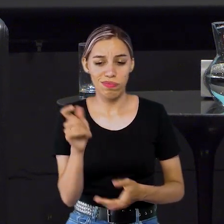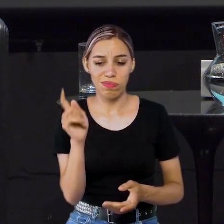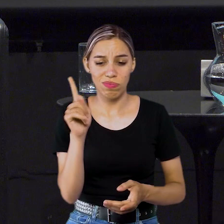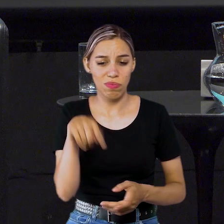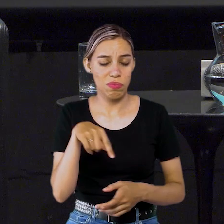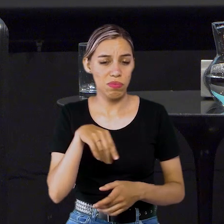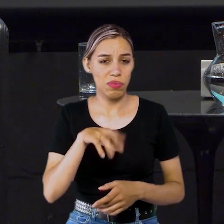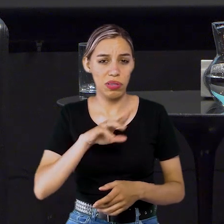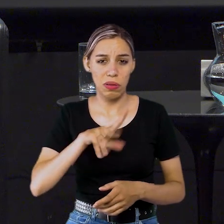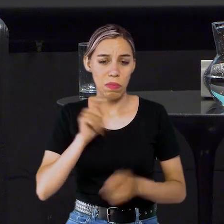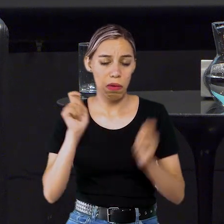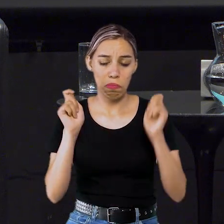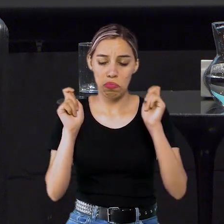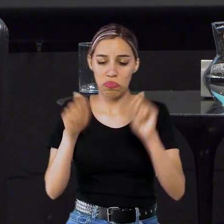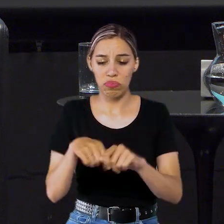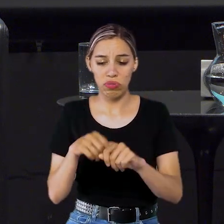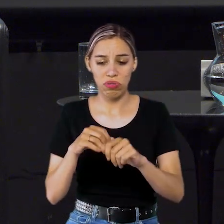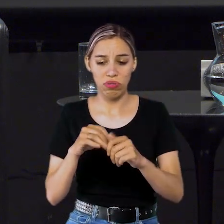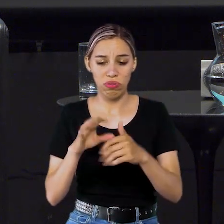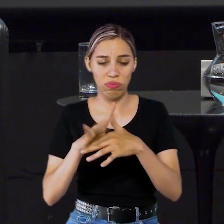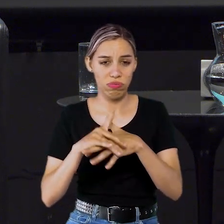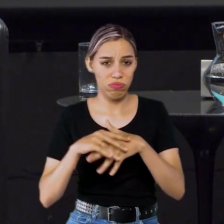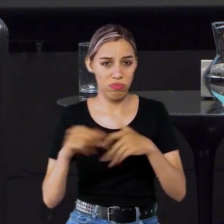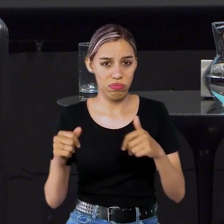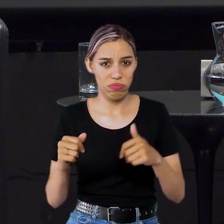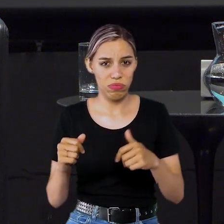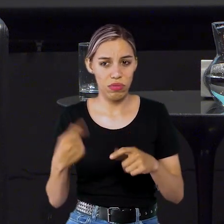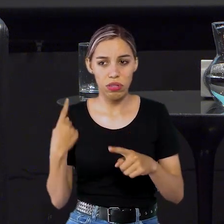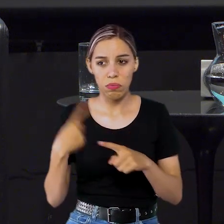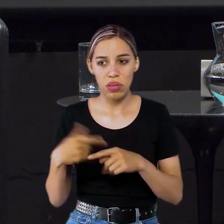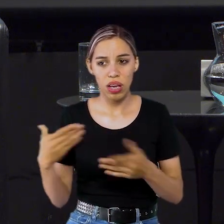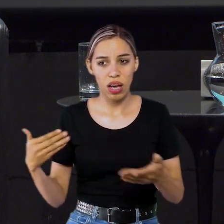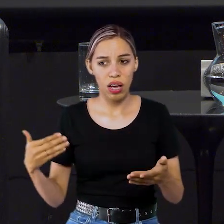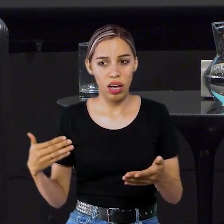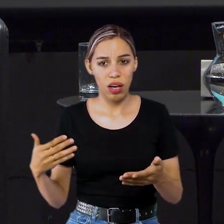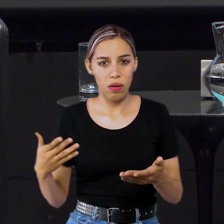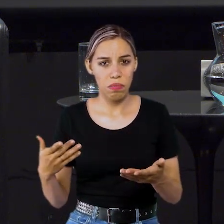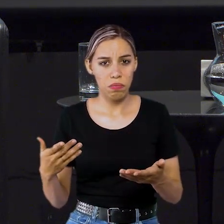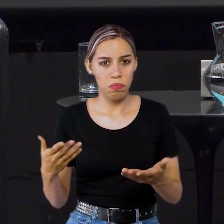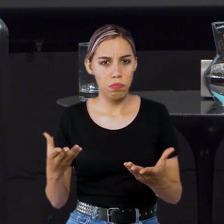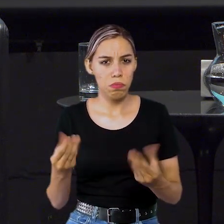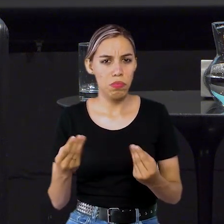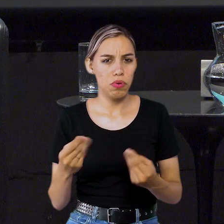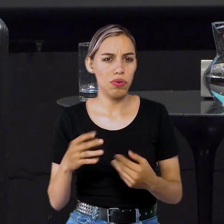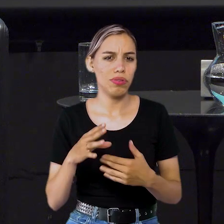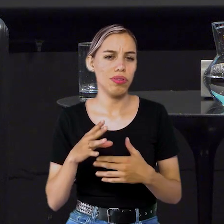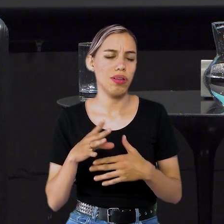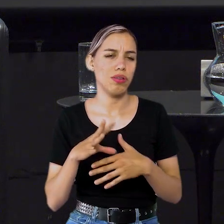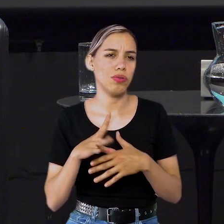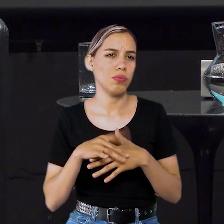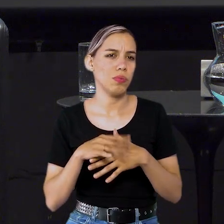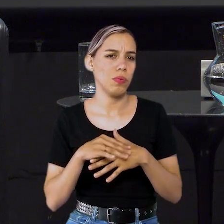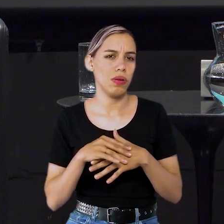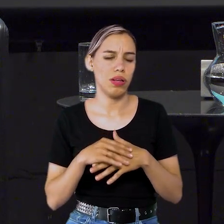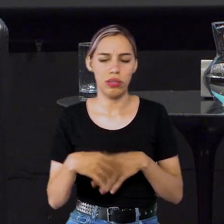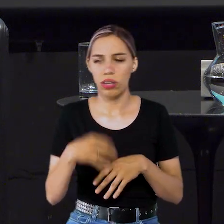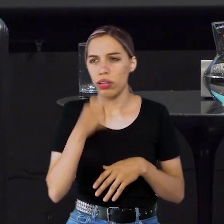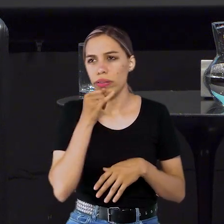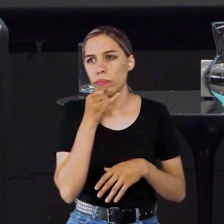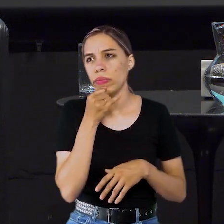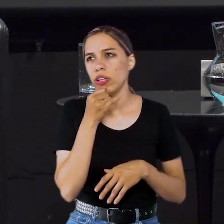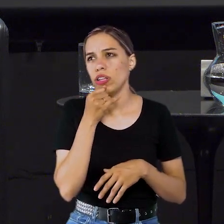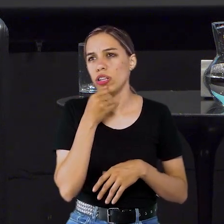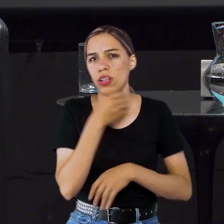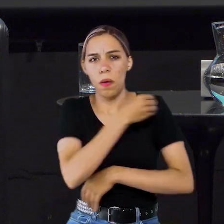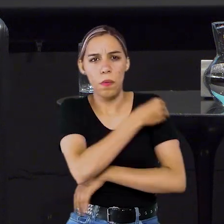conta. Porque, hoje em dia, muitas doenças entraram dentro dos nossos territórios, como o alcoolismo,